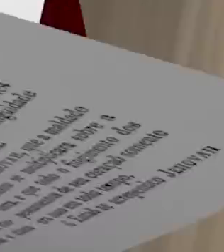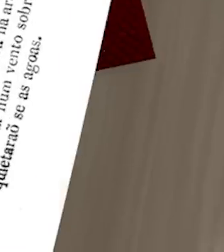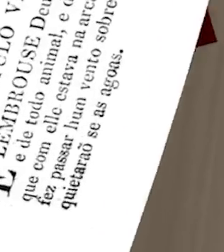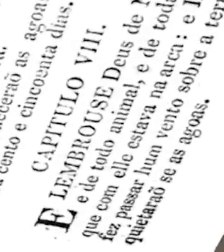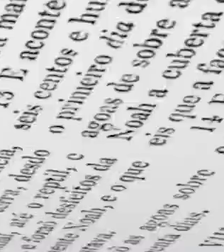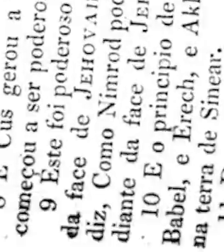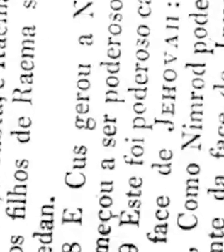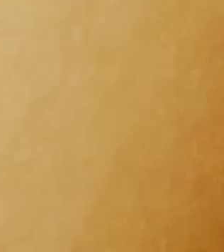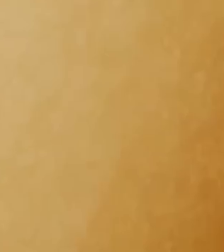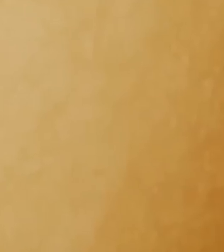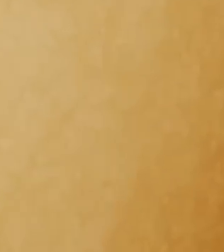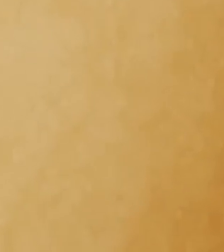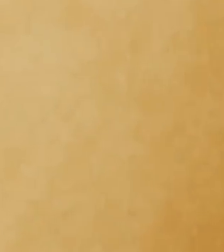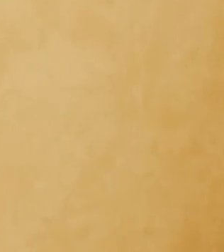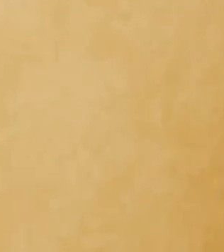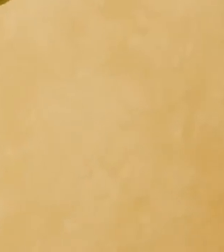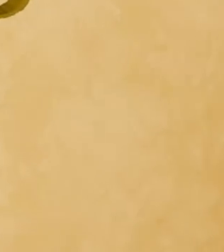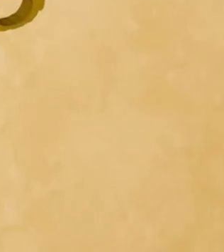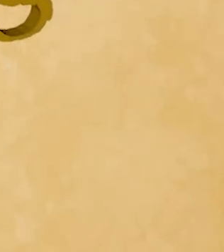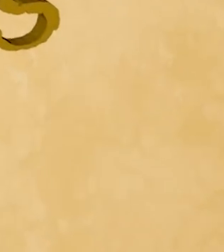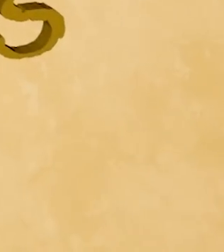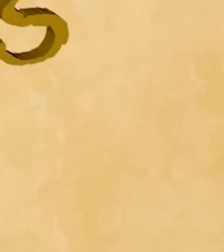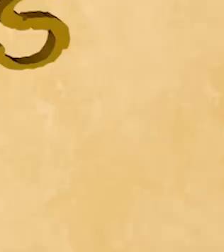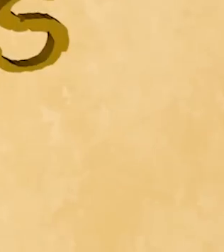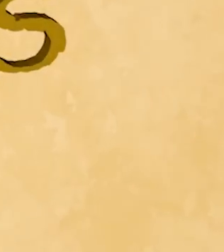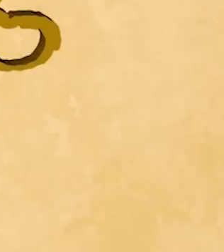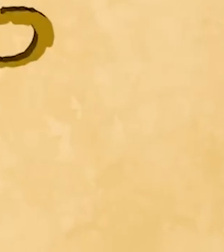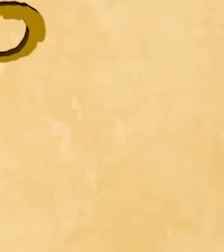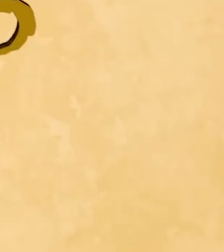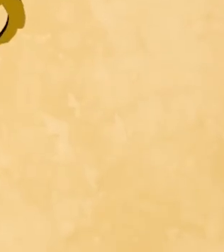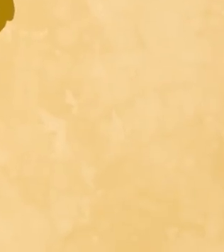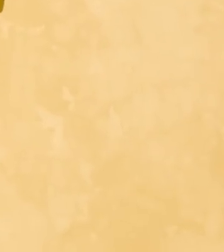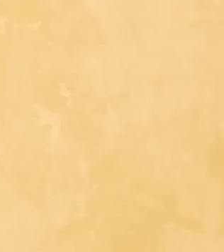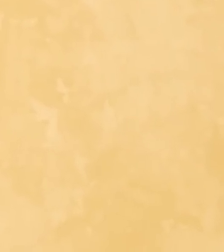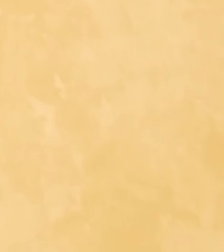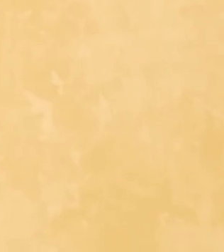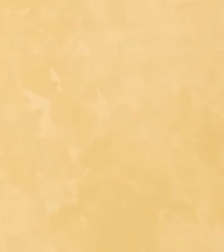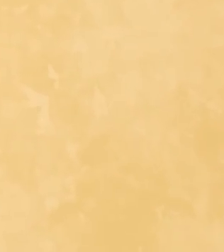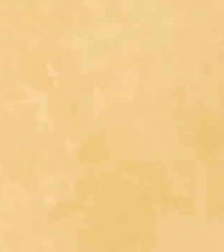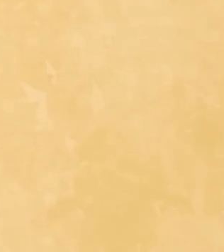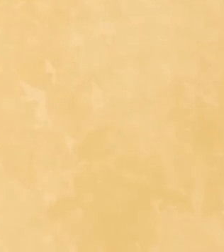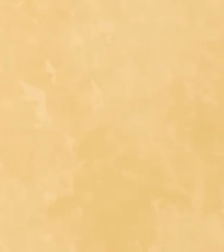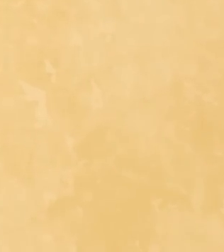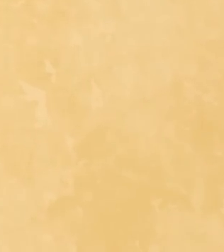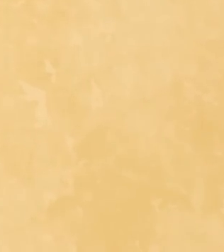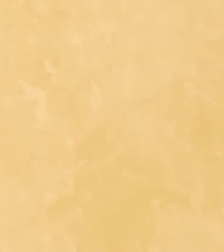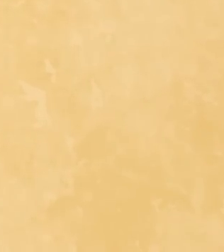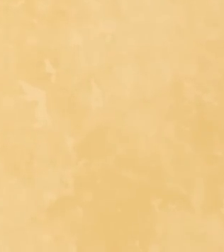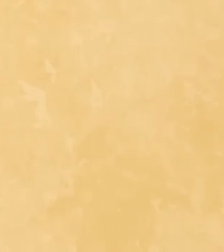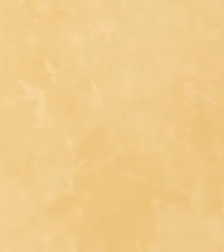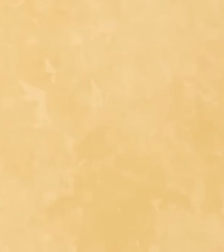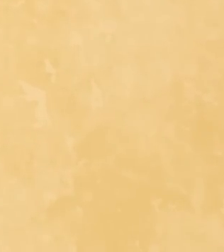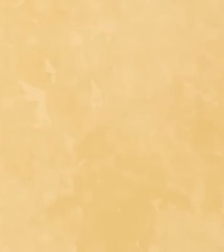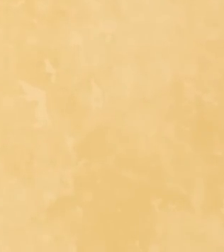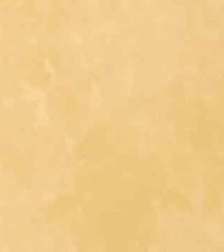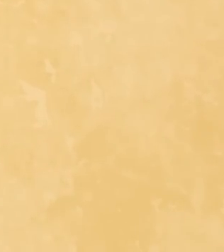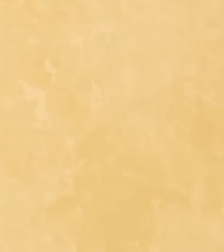TV Web Manaim apresenta Conversas Bíblicas.